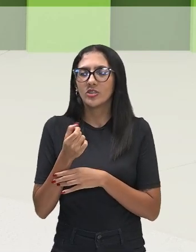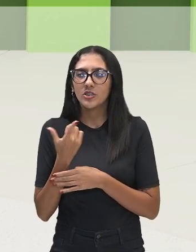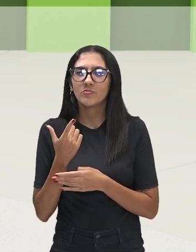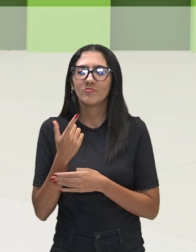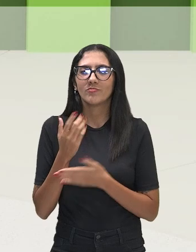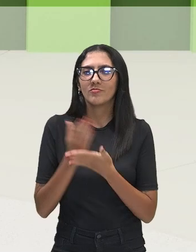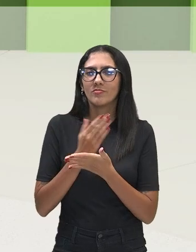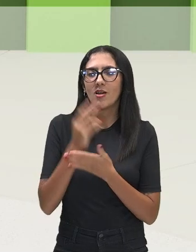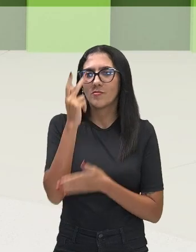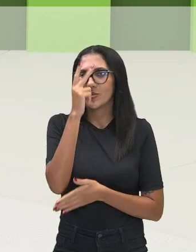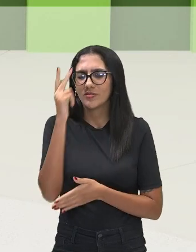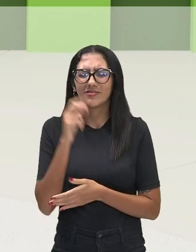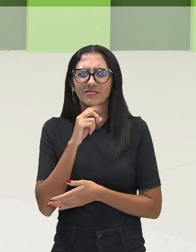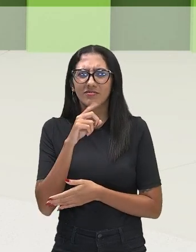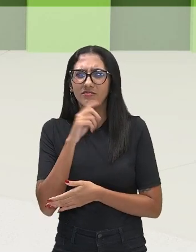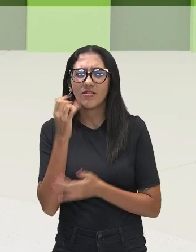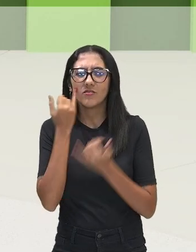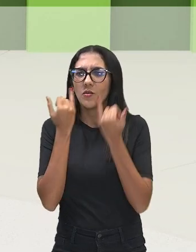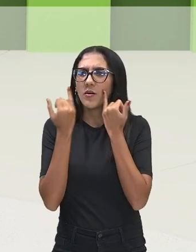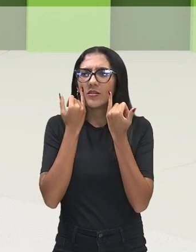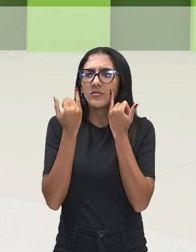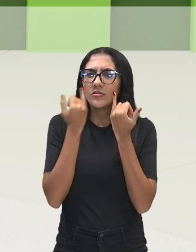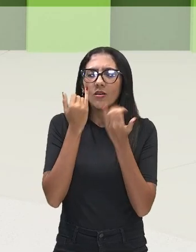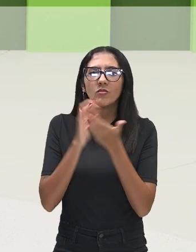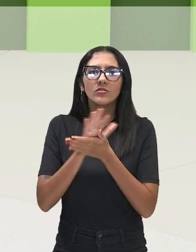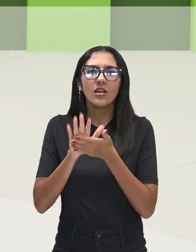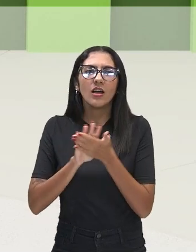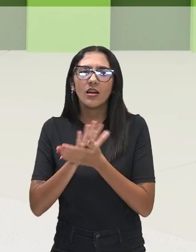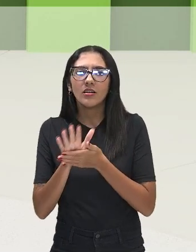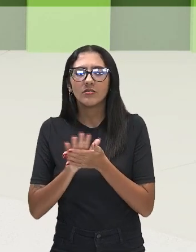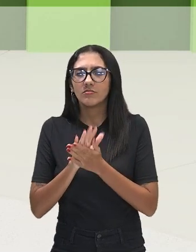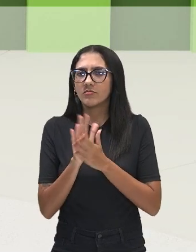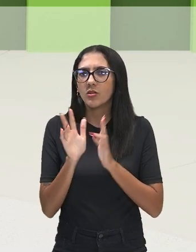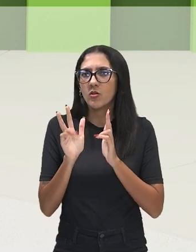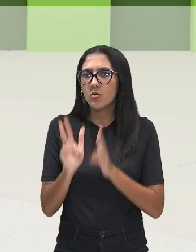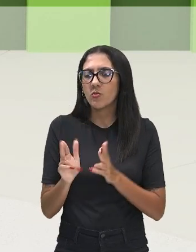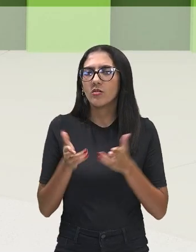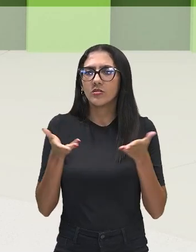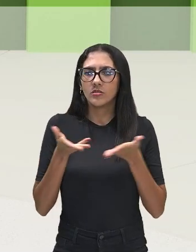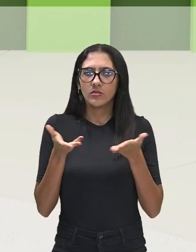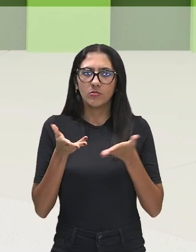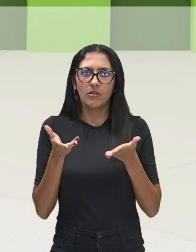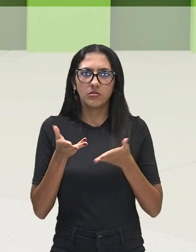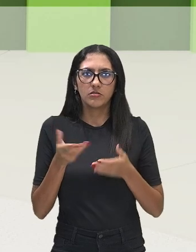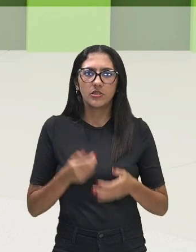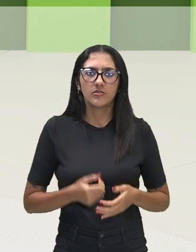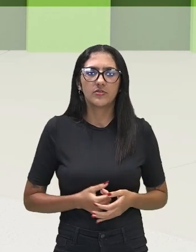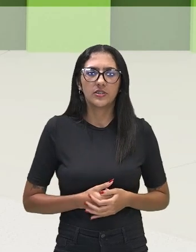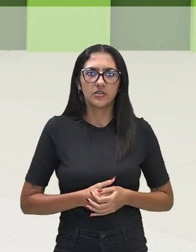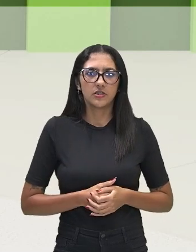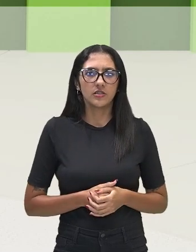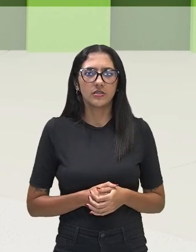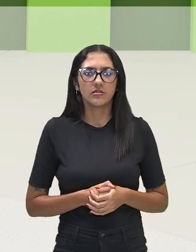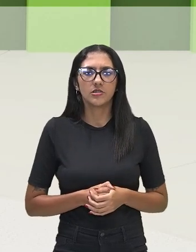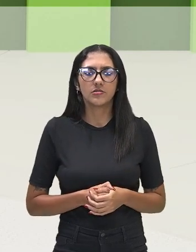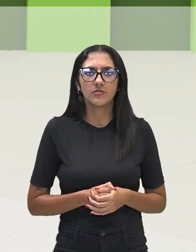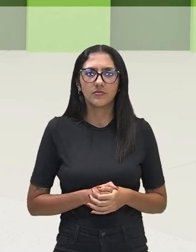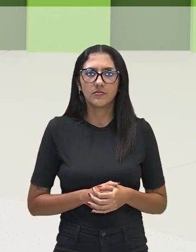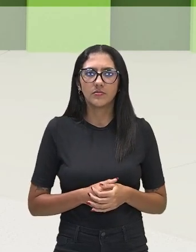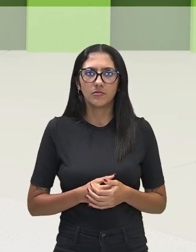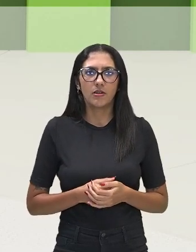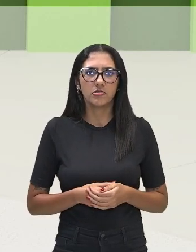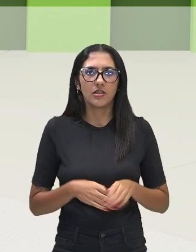tinham tantas informações, né, como nós temos hoje. Então havia um medo mesmo a respeito dessa vacina. Então